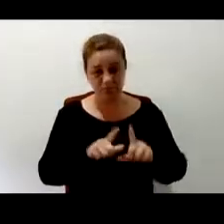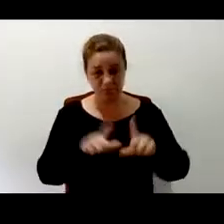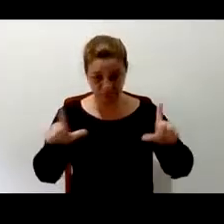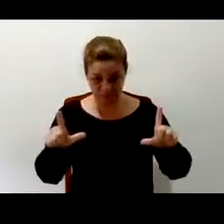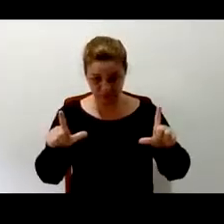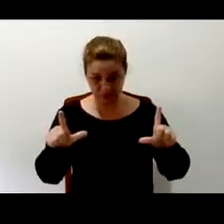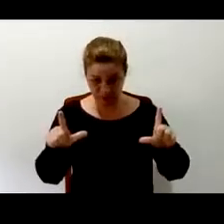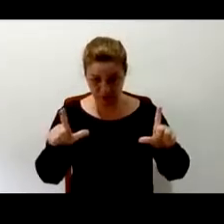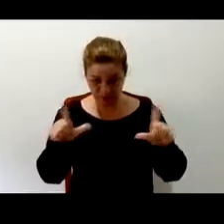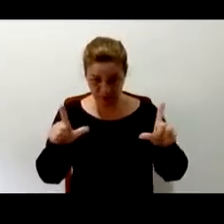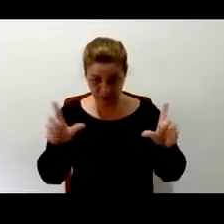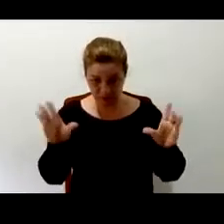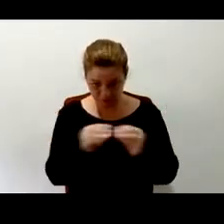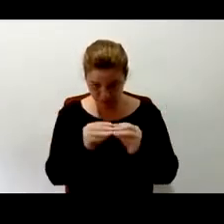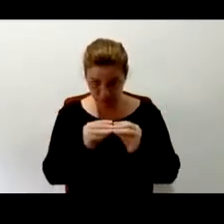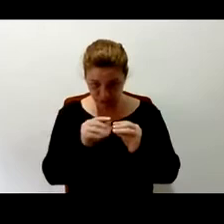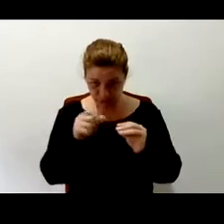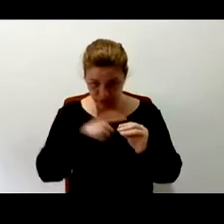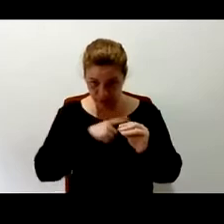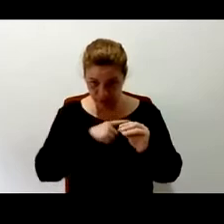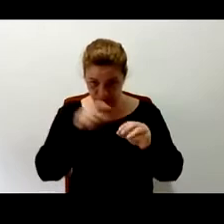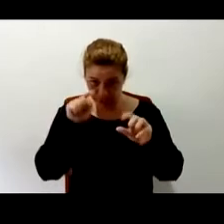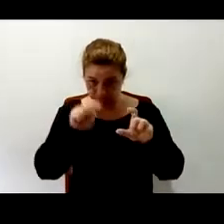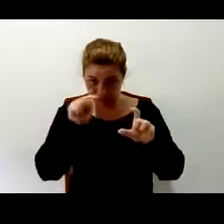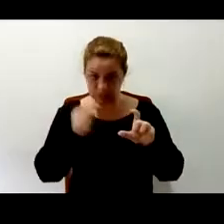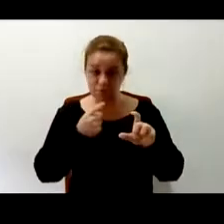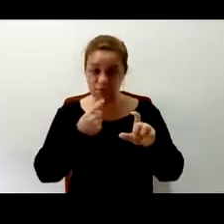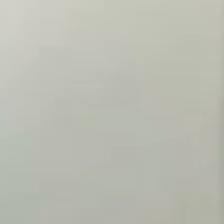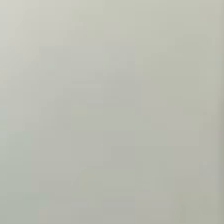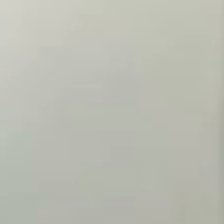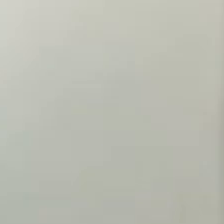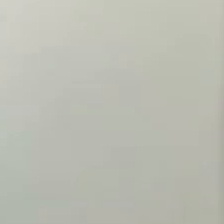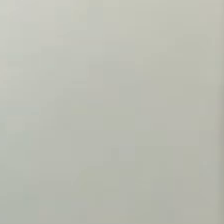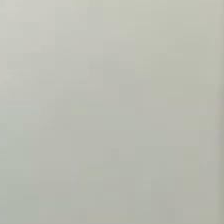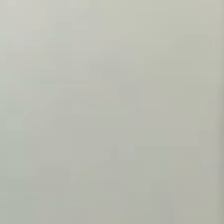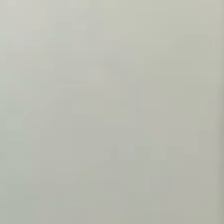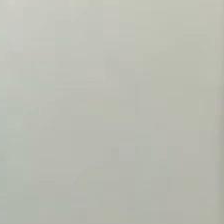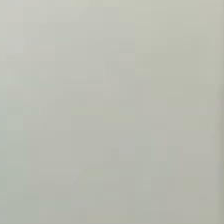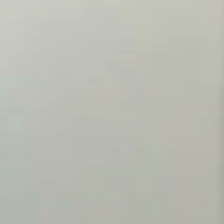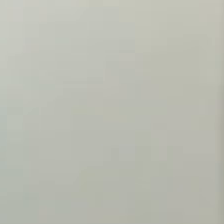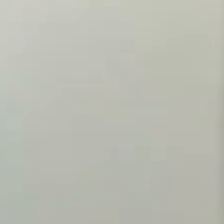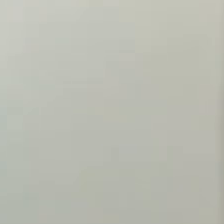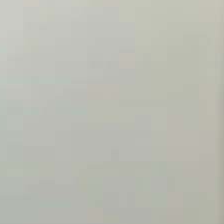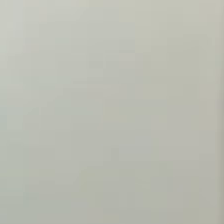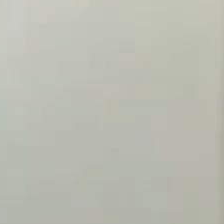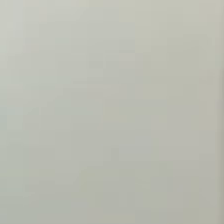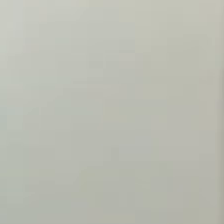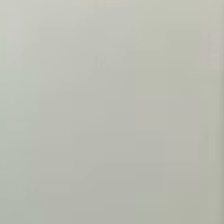vermelho do lado do que você colocou para compartilhar. Stop share. Isso. Isso